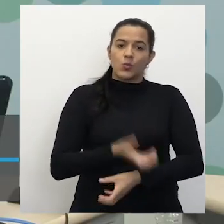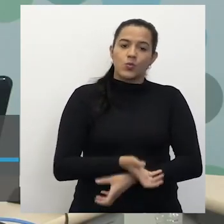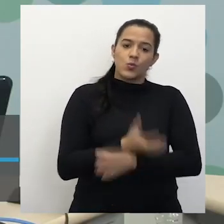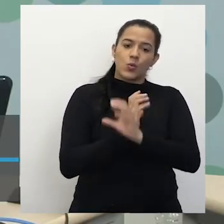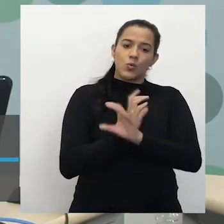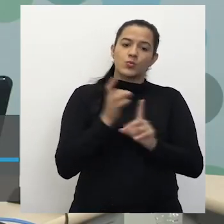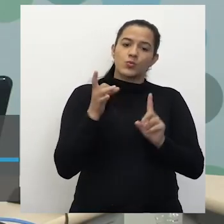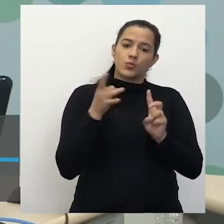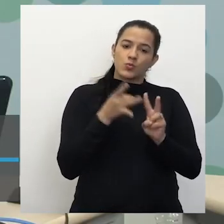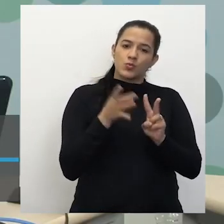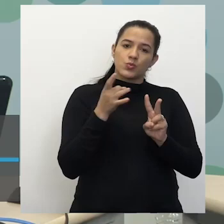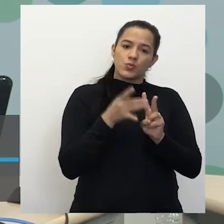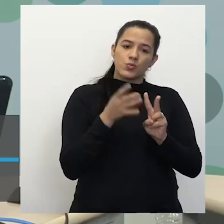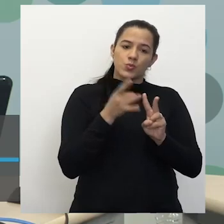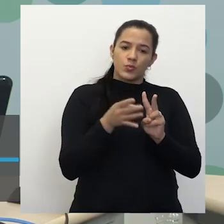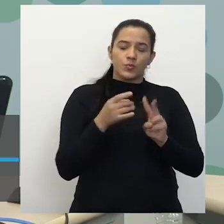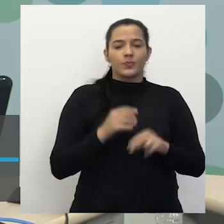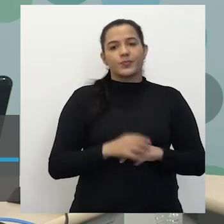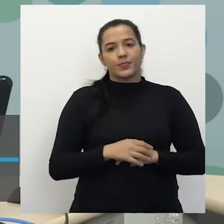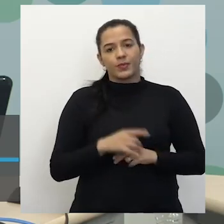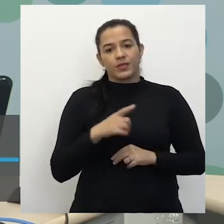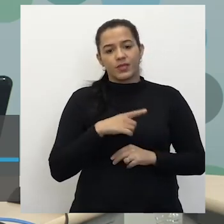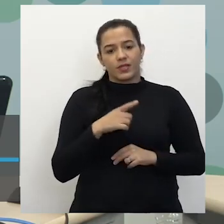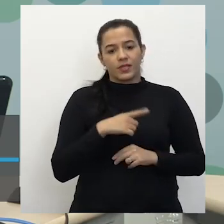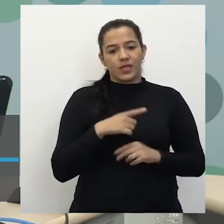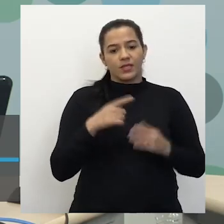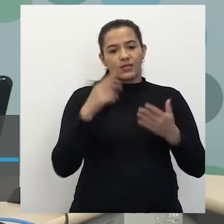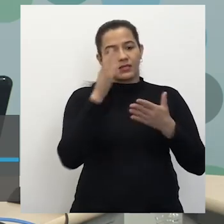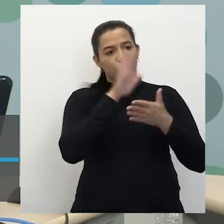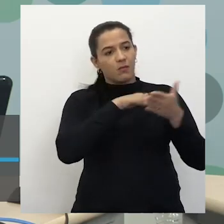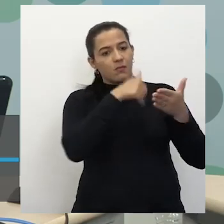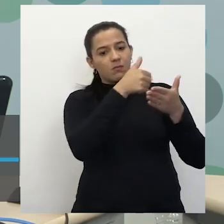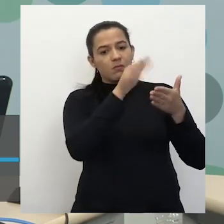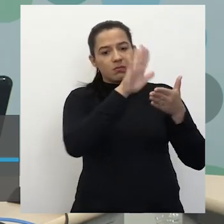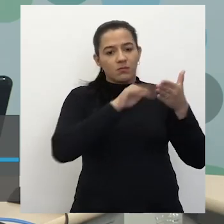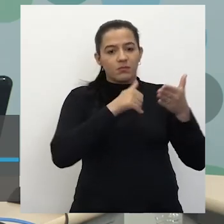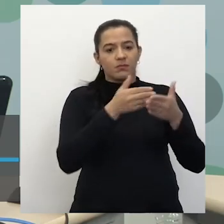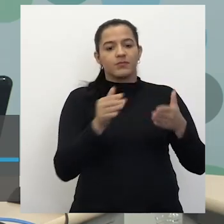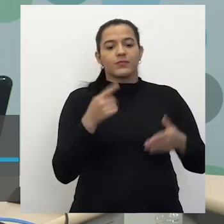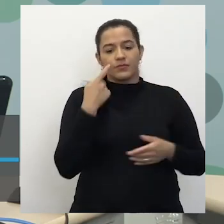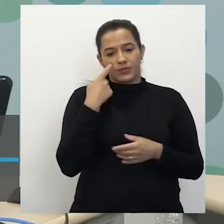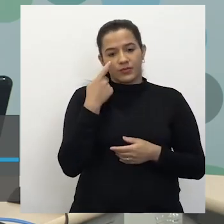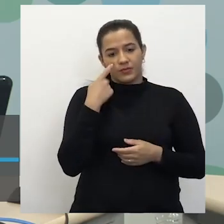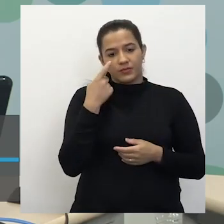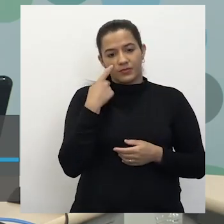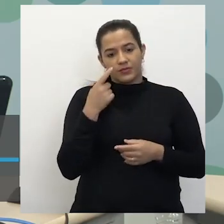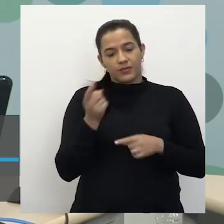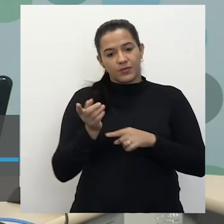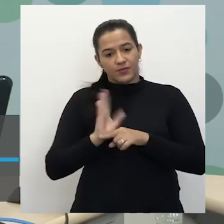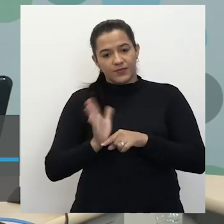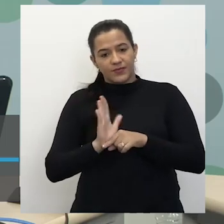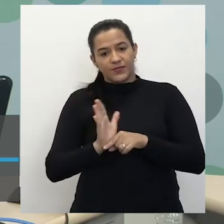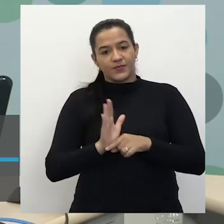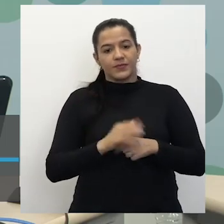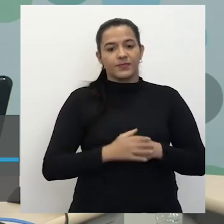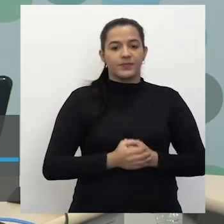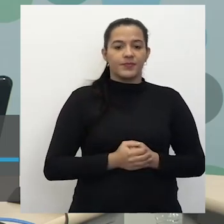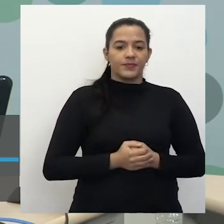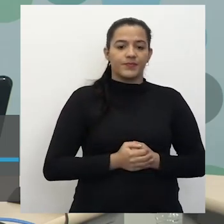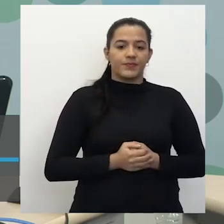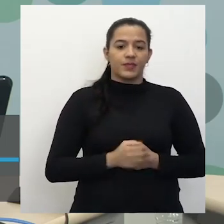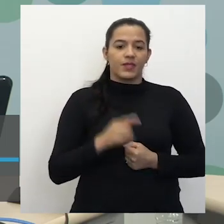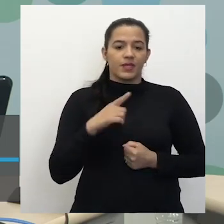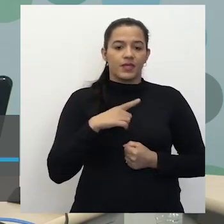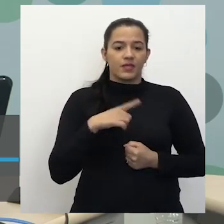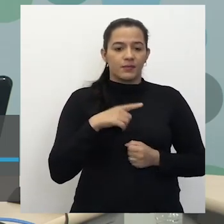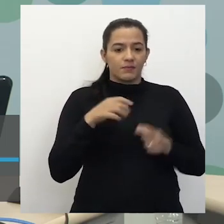é meticuloso em fazer um pastiche. Se você for ver esse filme, for assisti-lo, aí você vai ver que ele tem